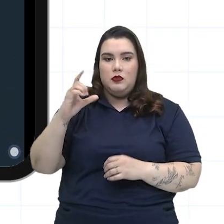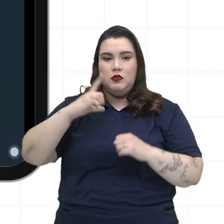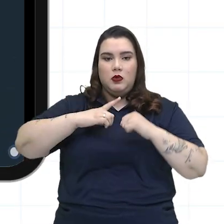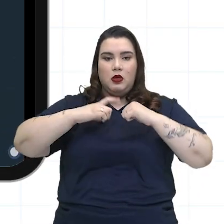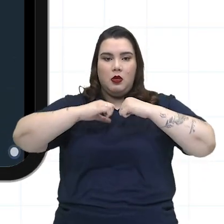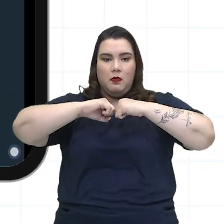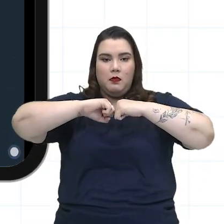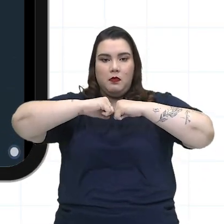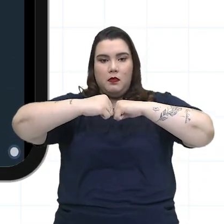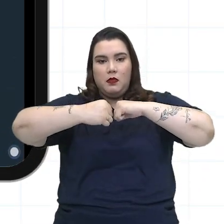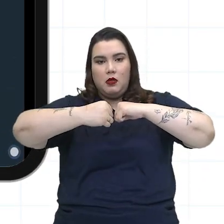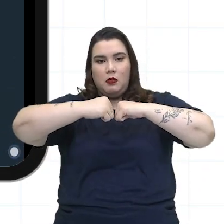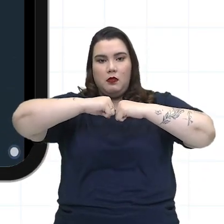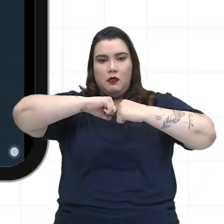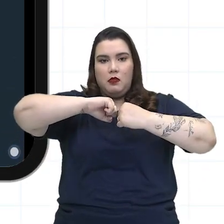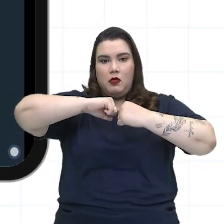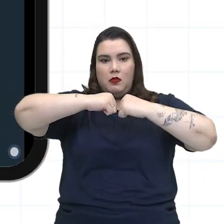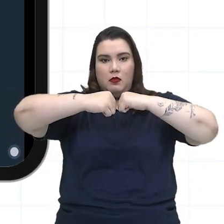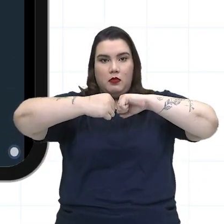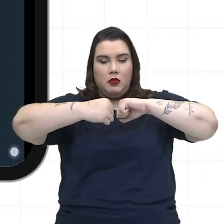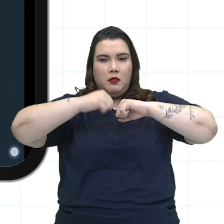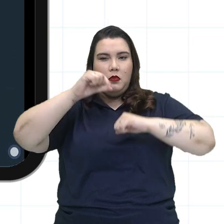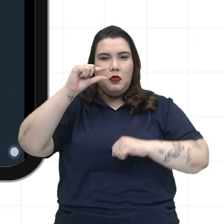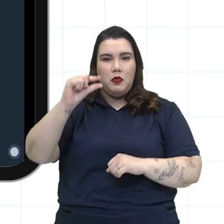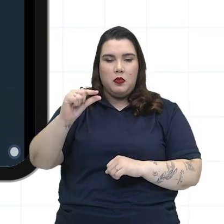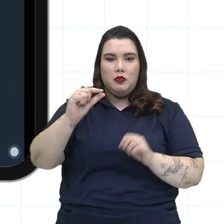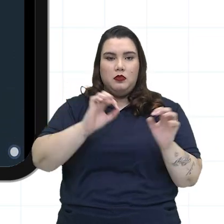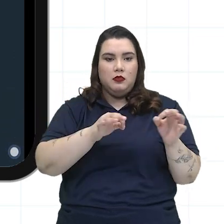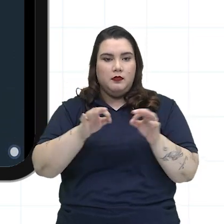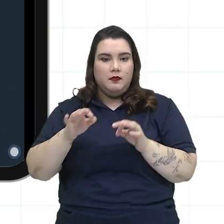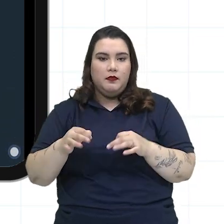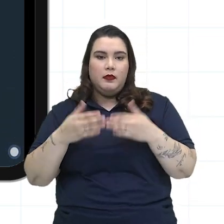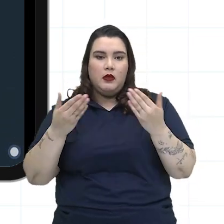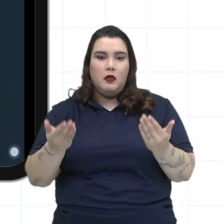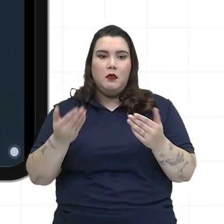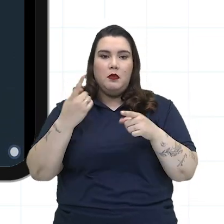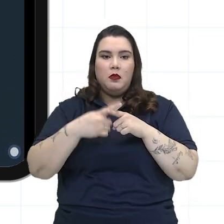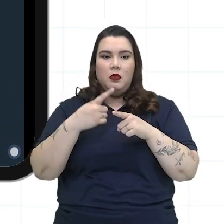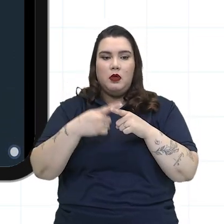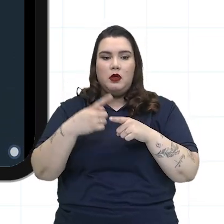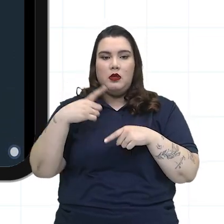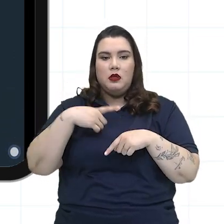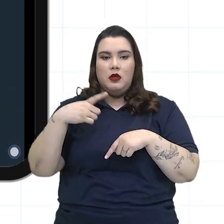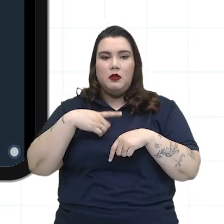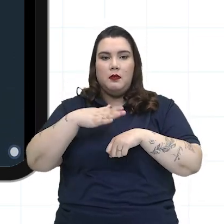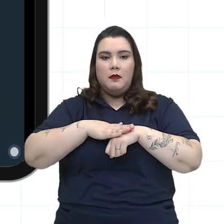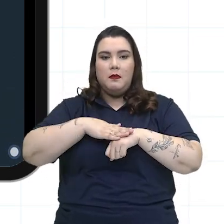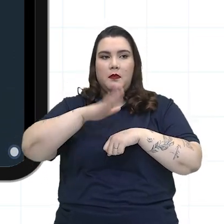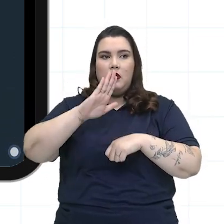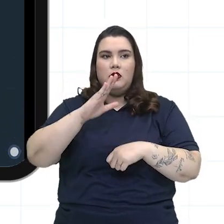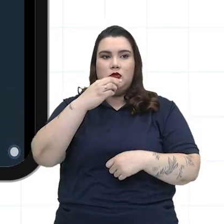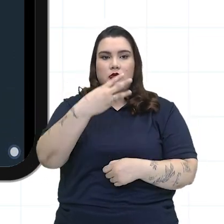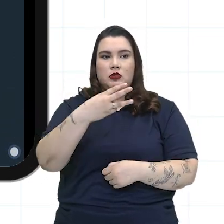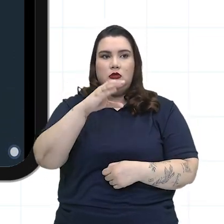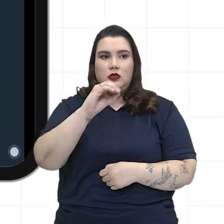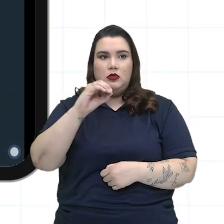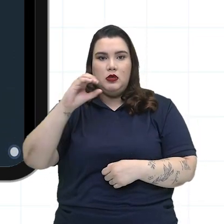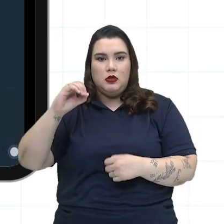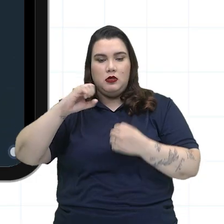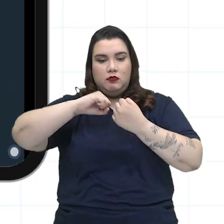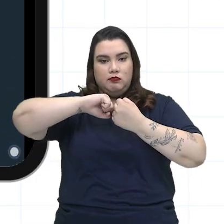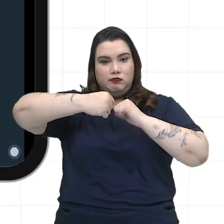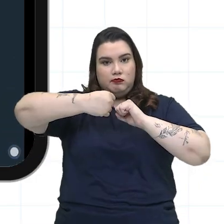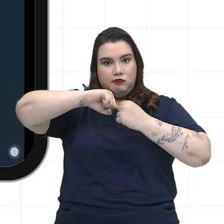Então, por aí você tira por que nós temos mais de 300